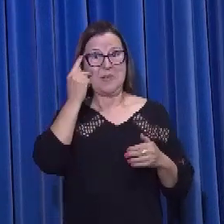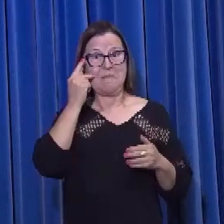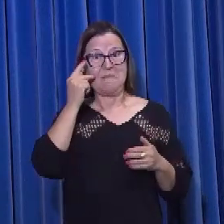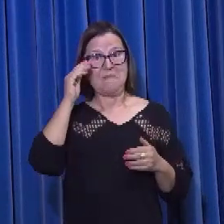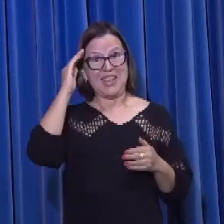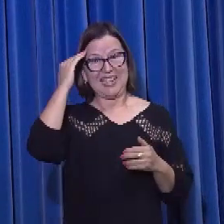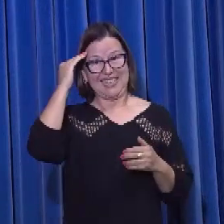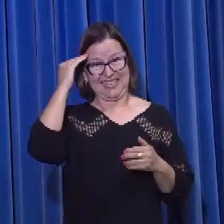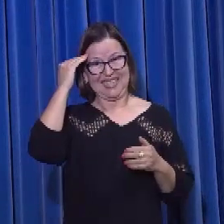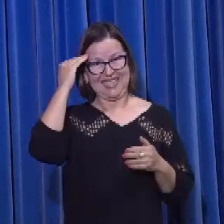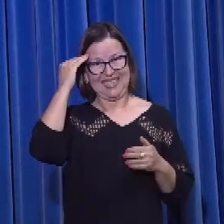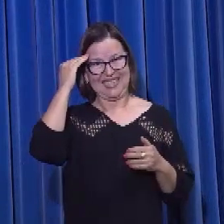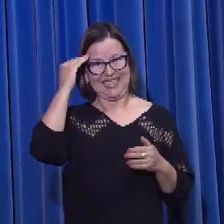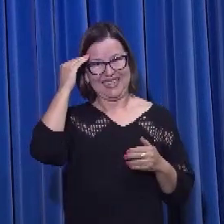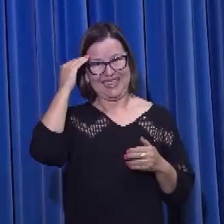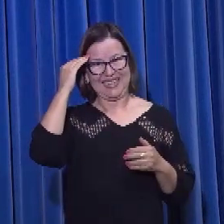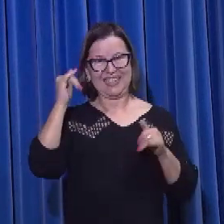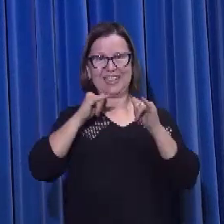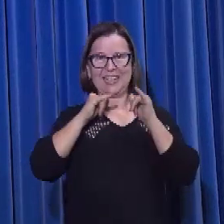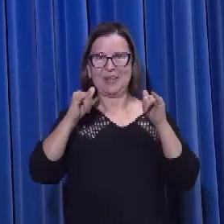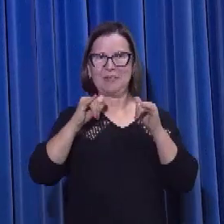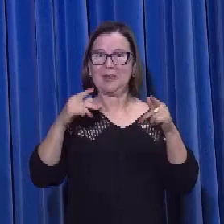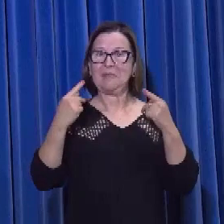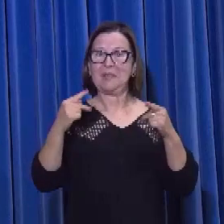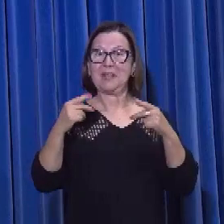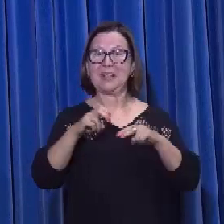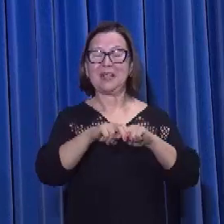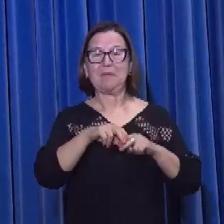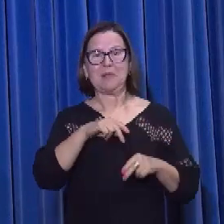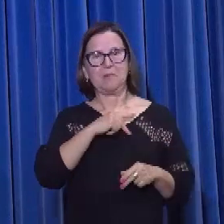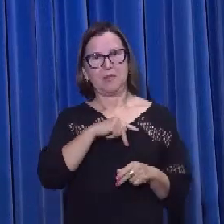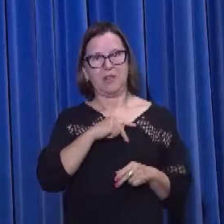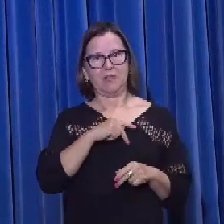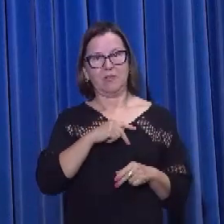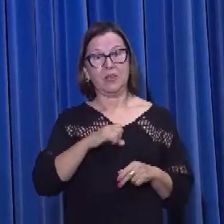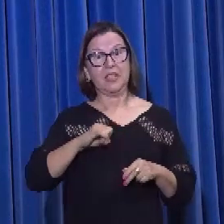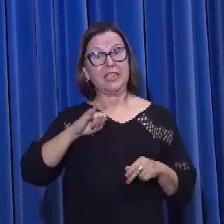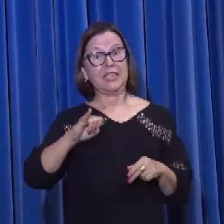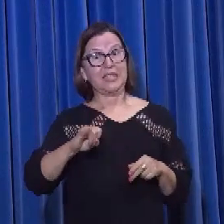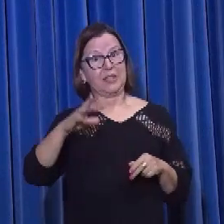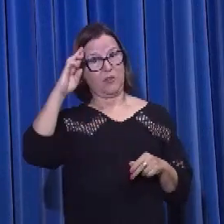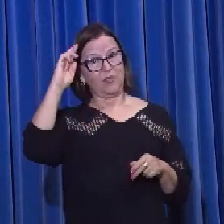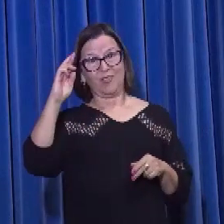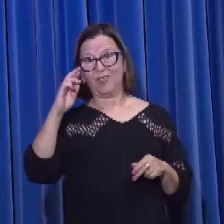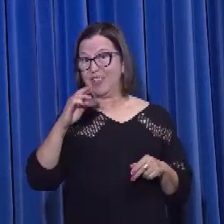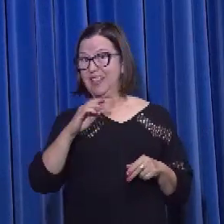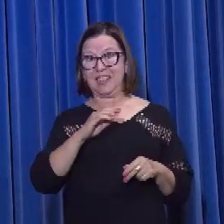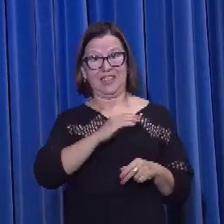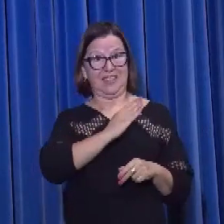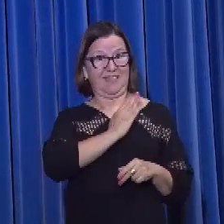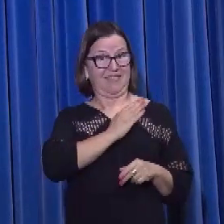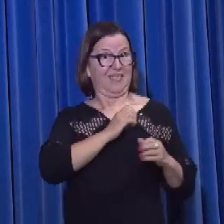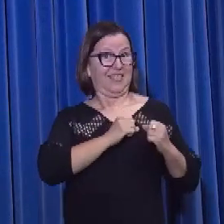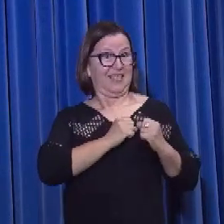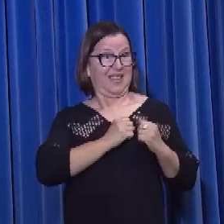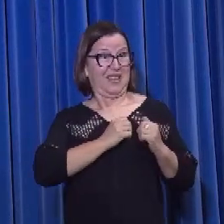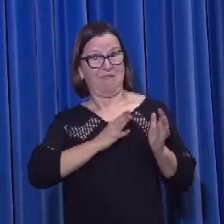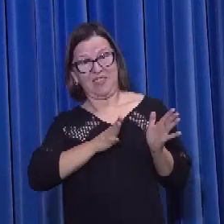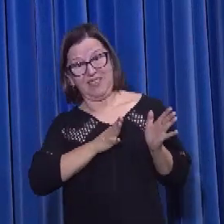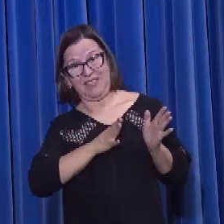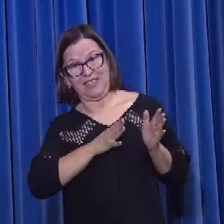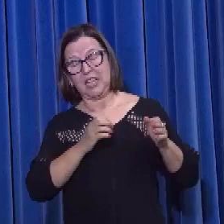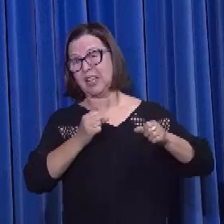não abrisse o coração de Lídia, ela não poderia entender a mensagem do